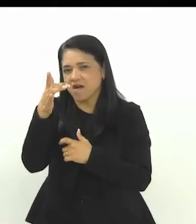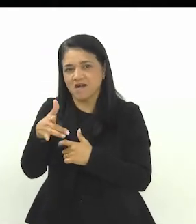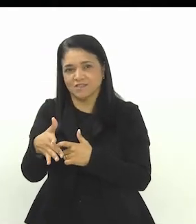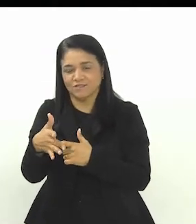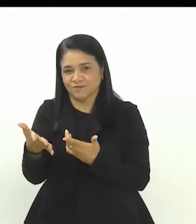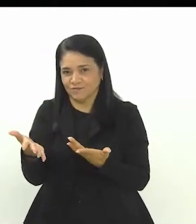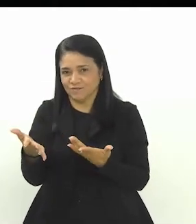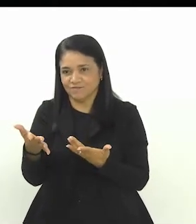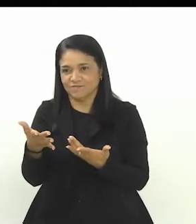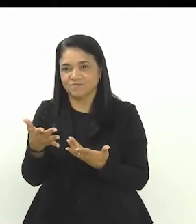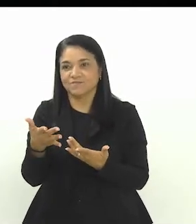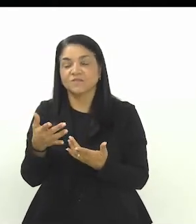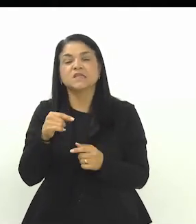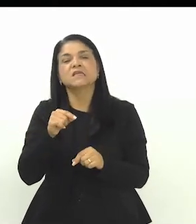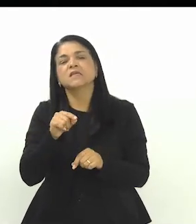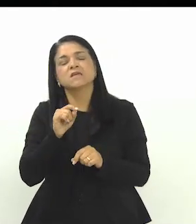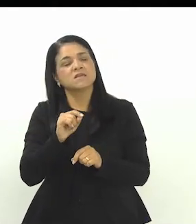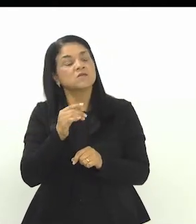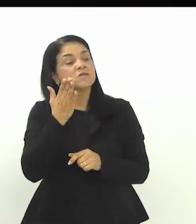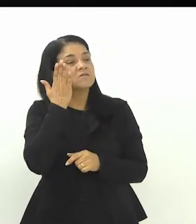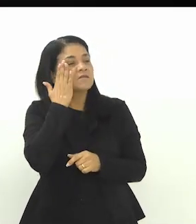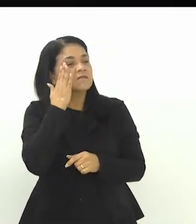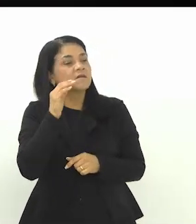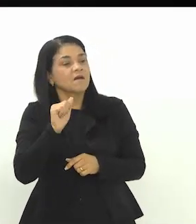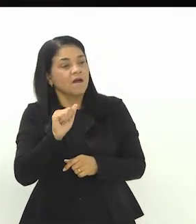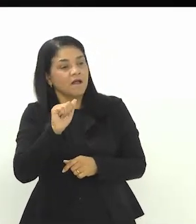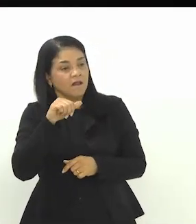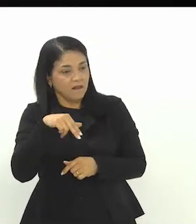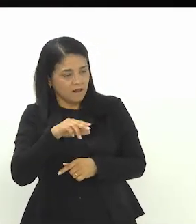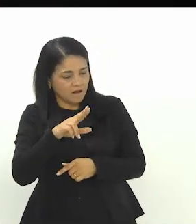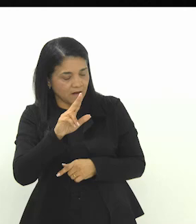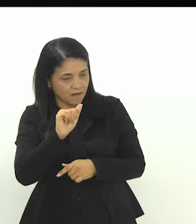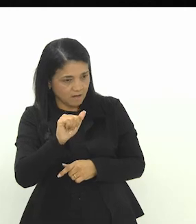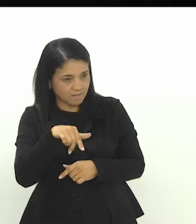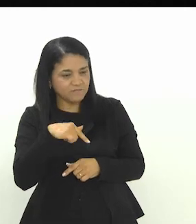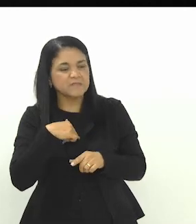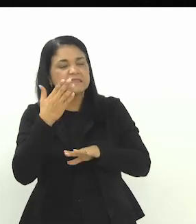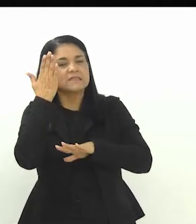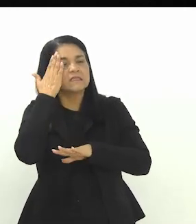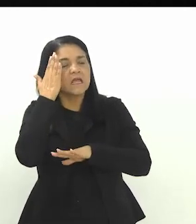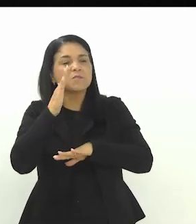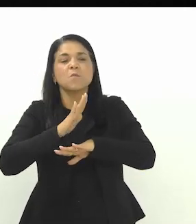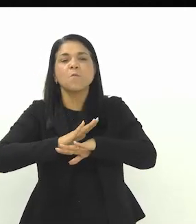né, cara? Né? Porque Deus me livre, era muito bonito. Ana, que momento você acha que foi o grande